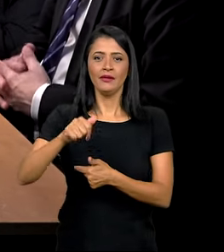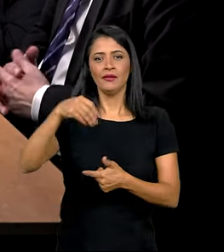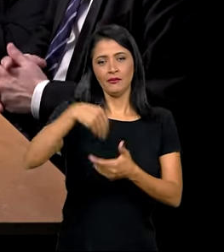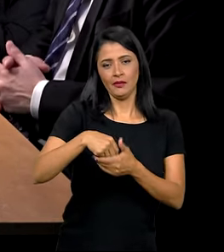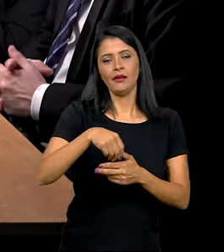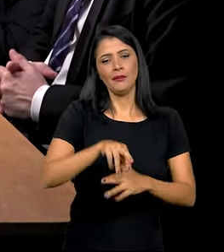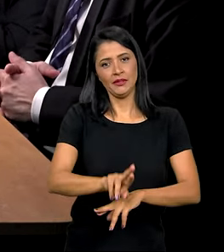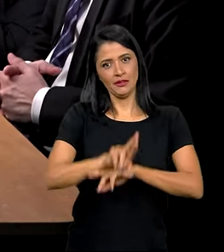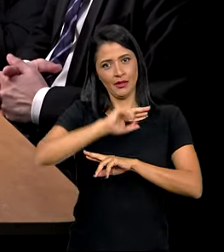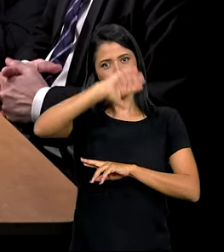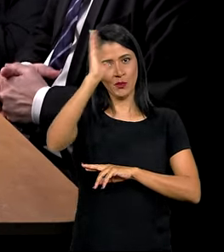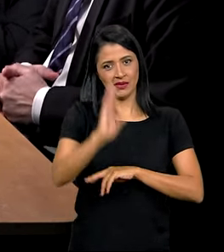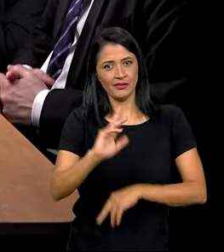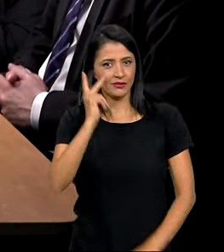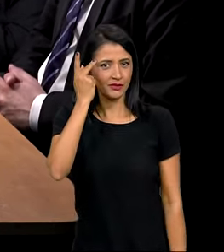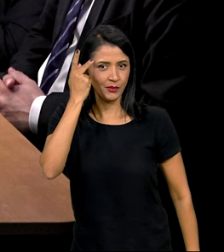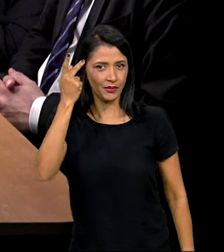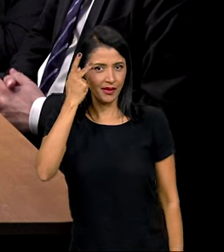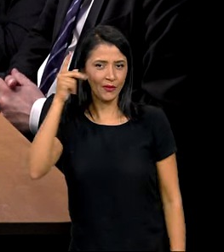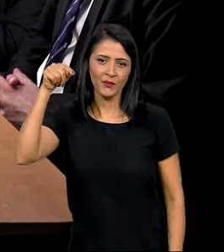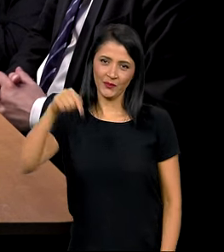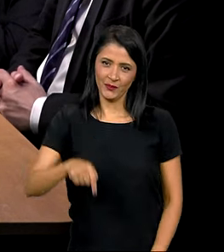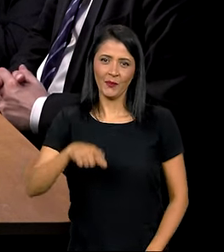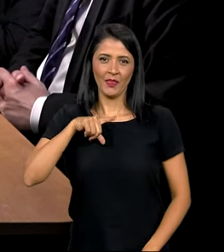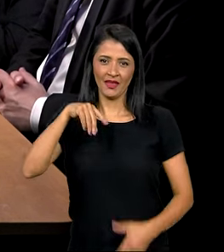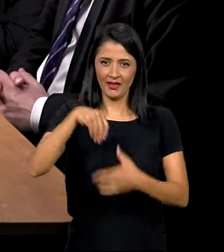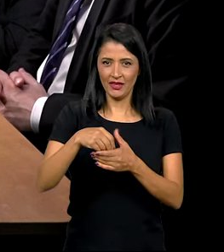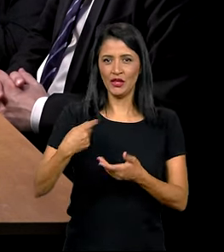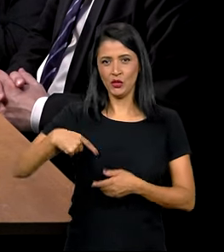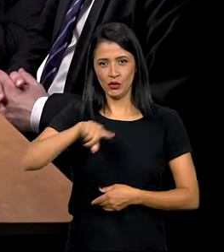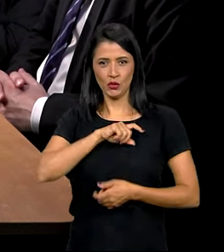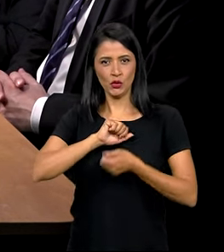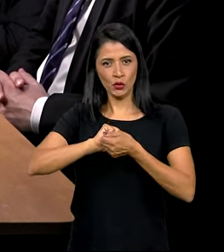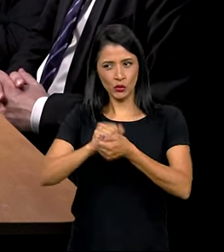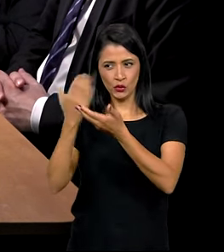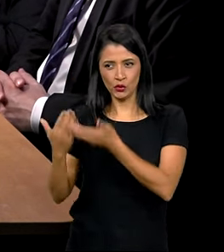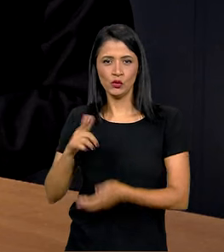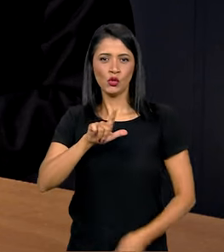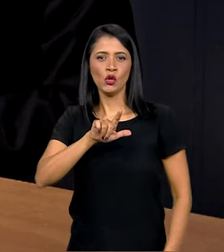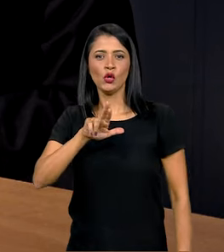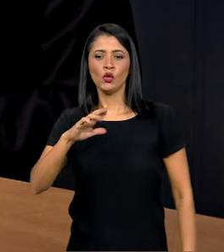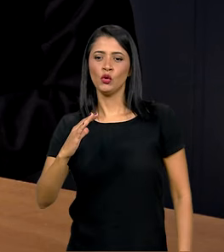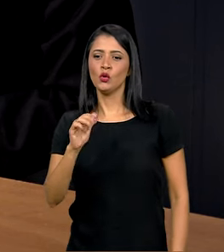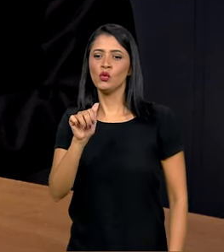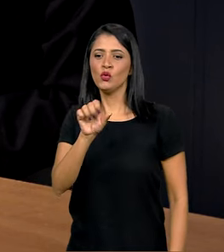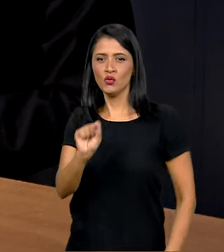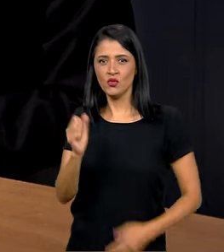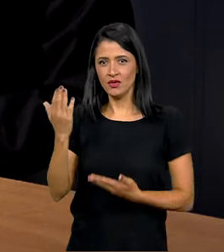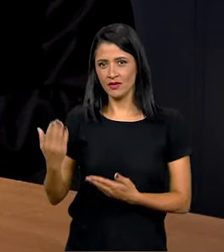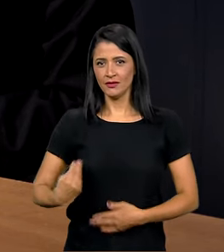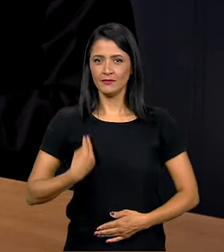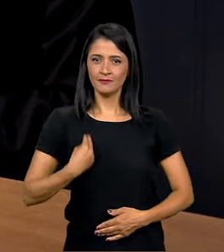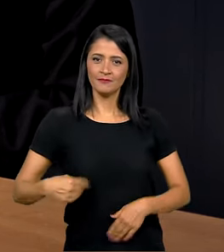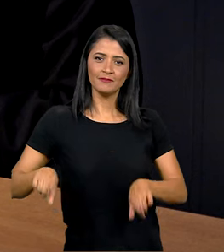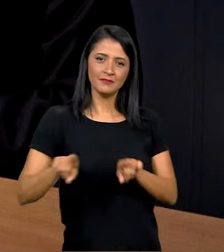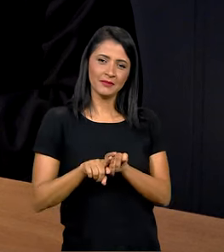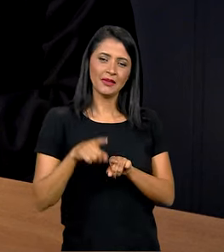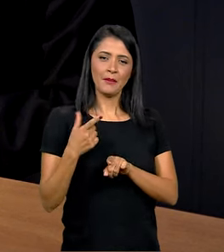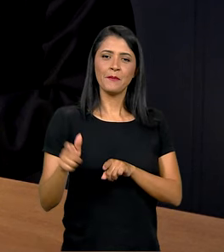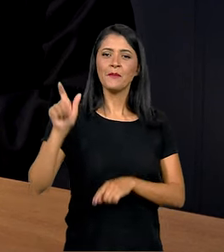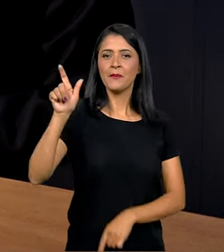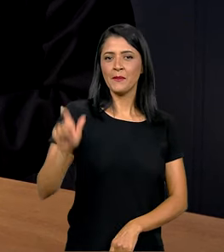Brasil está representado por São Paulo aqui no estúdio conosco o Lucas Roberto paredes Santos e